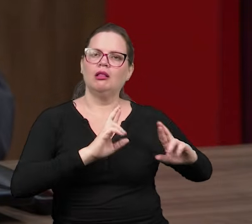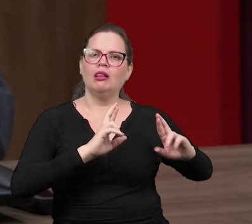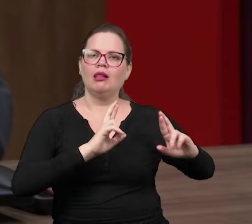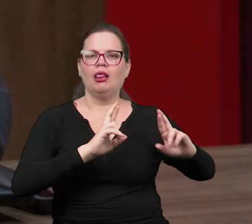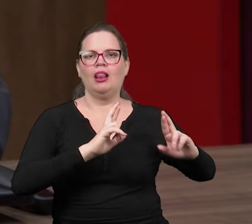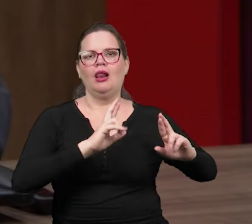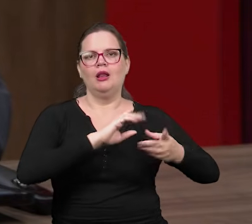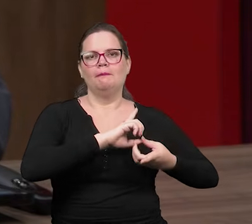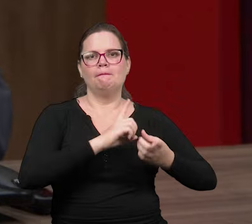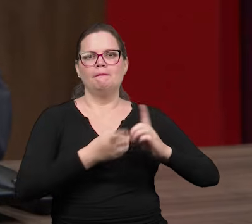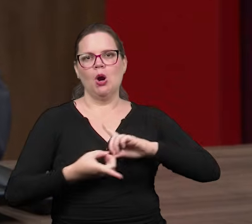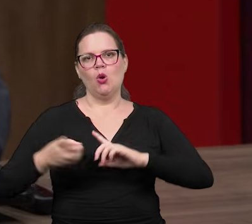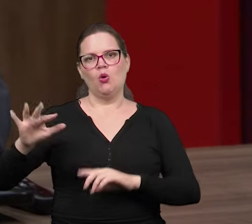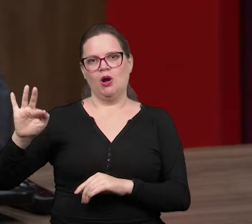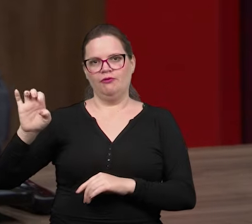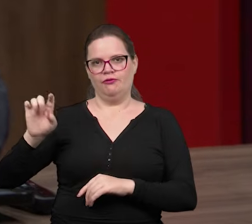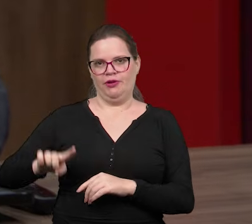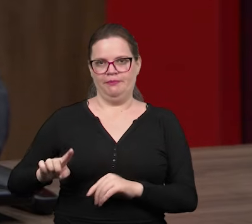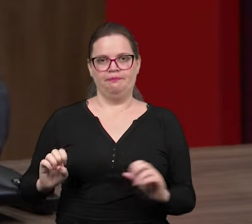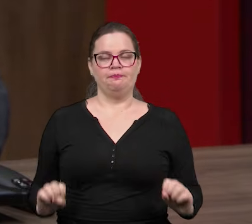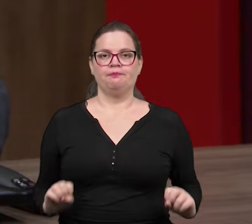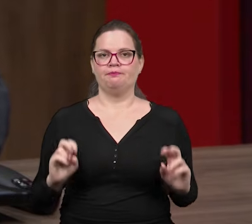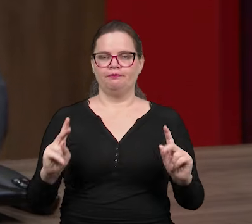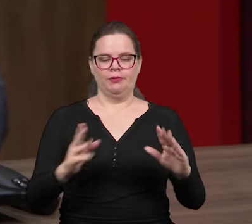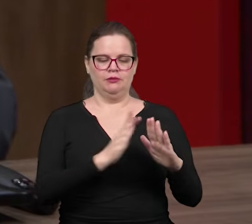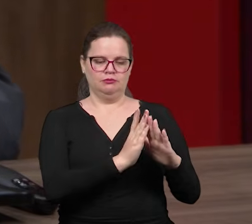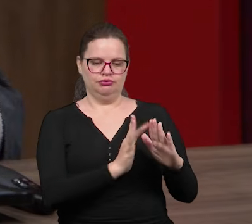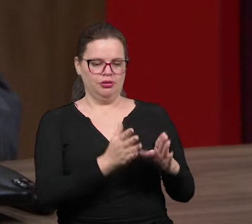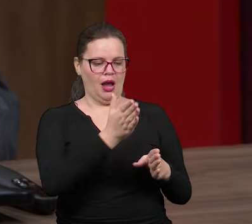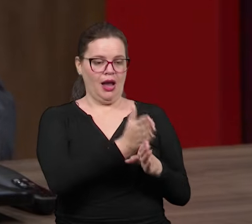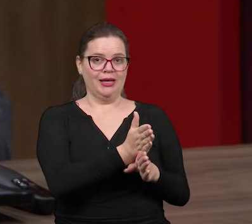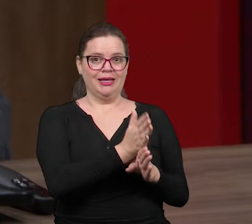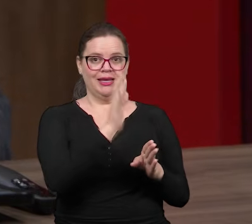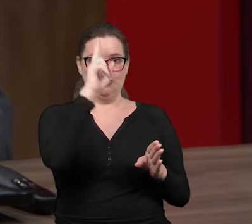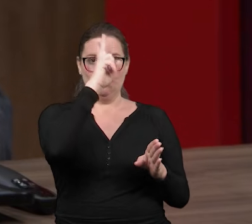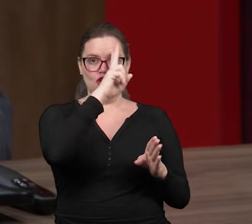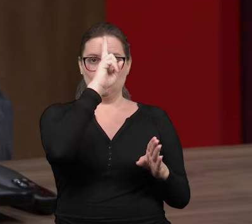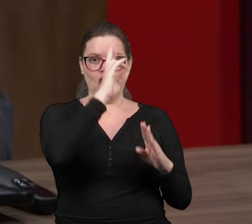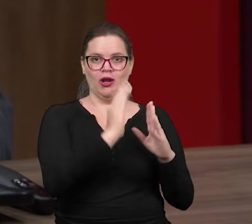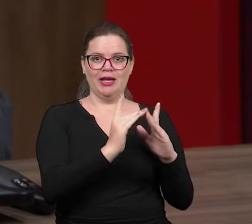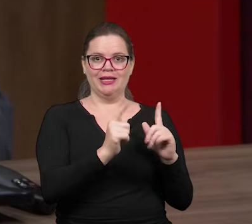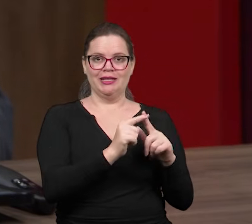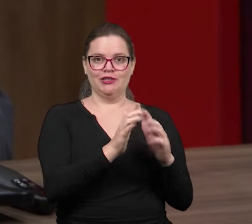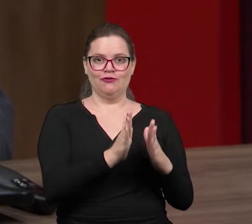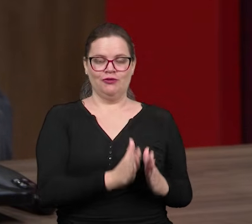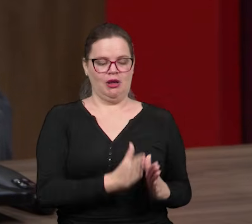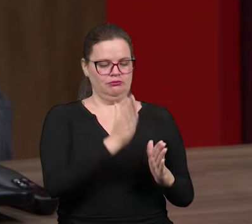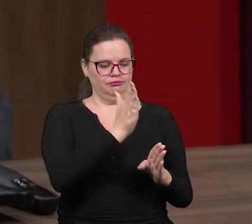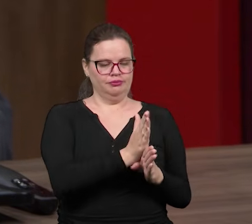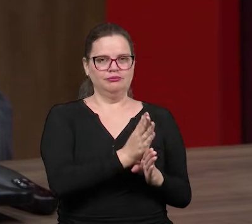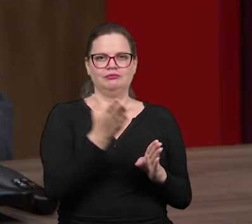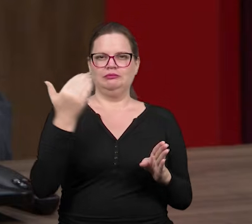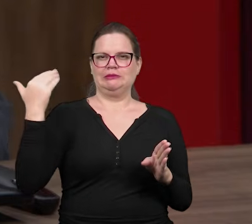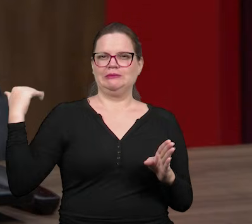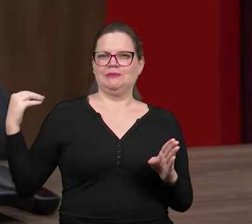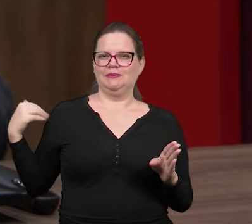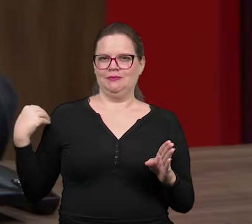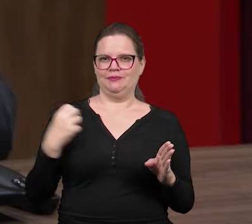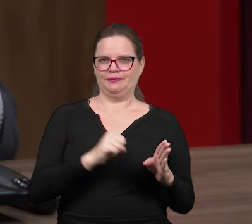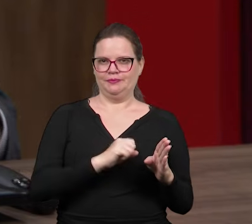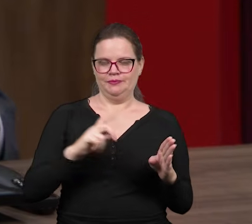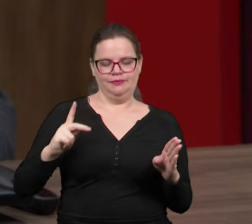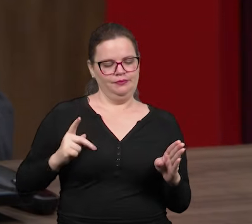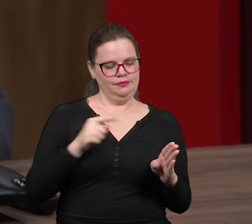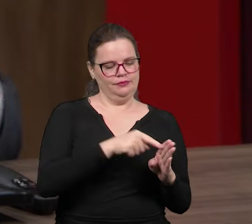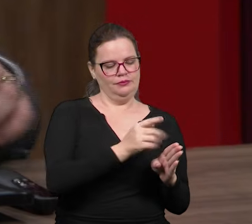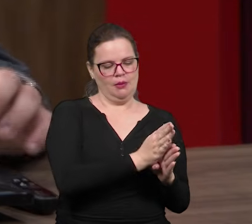da história humana, nesse período em que toda a igreja, toda a história da igreja desse período. Para darmos início a esse episódio aqui